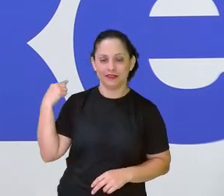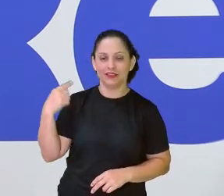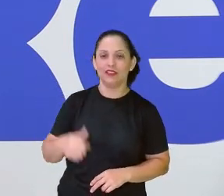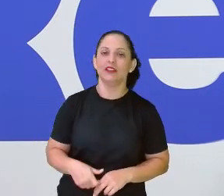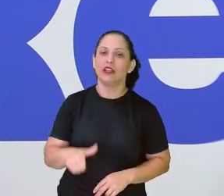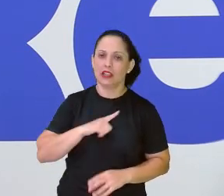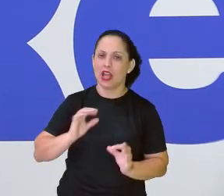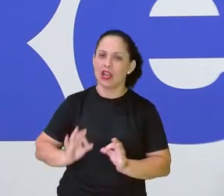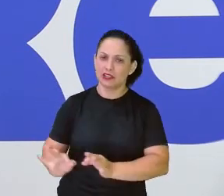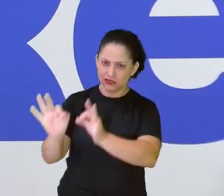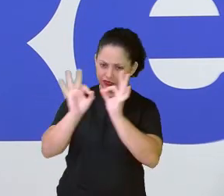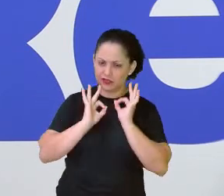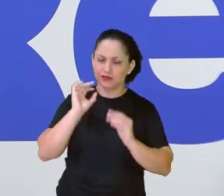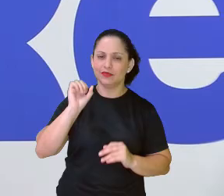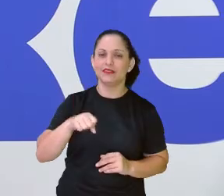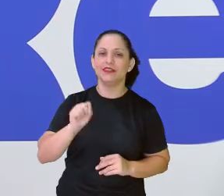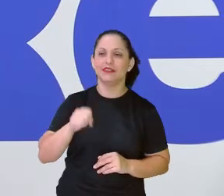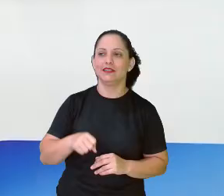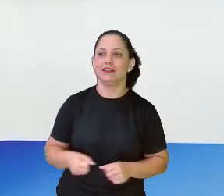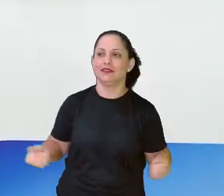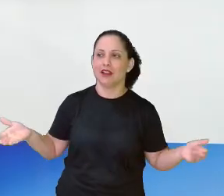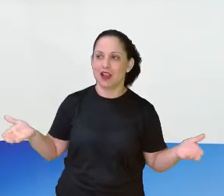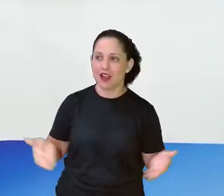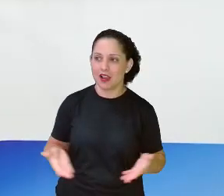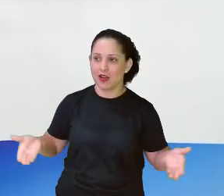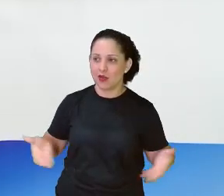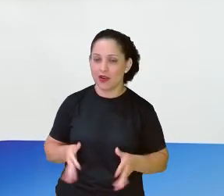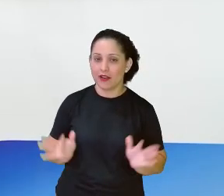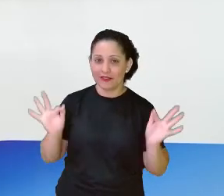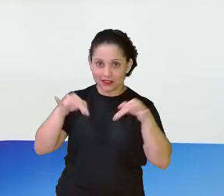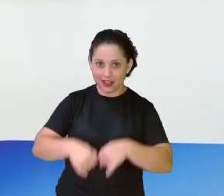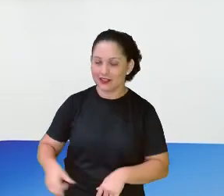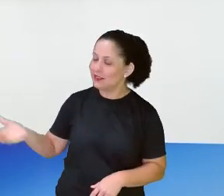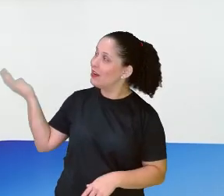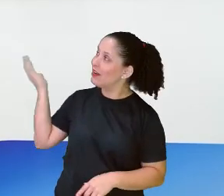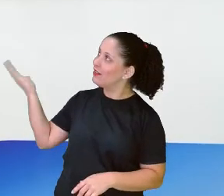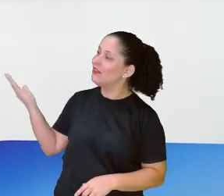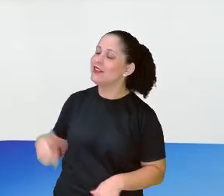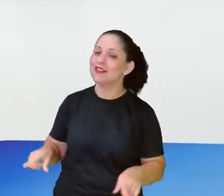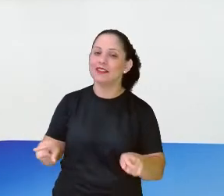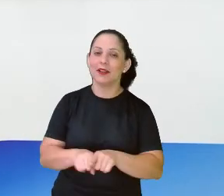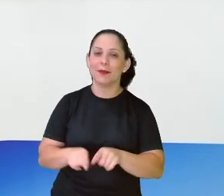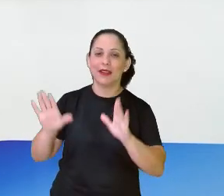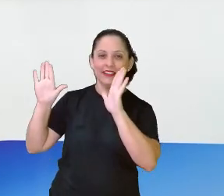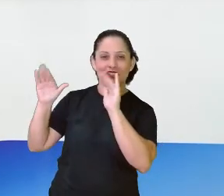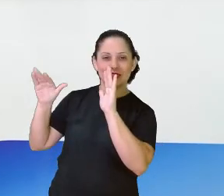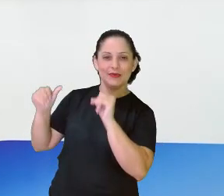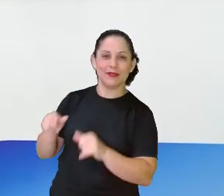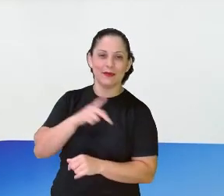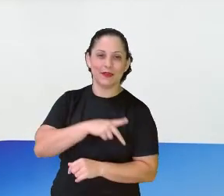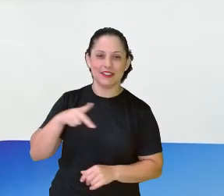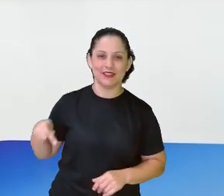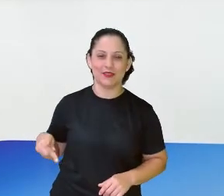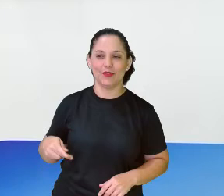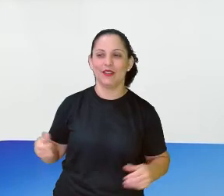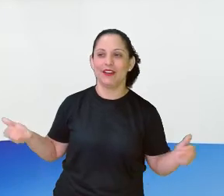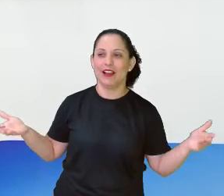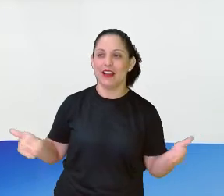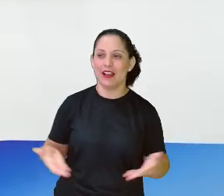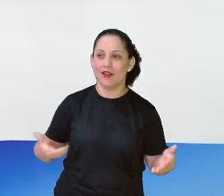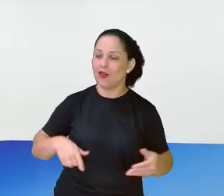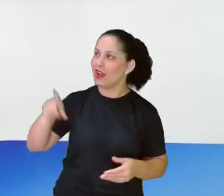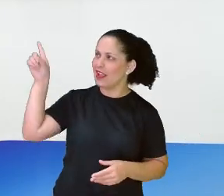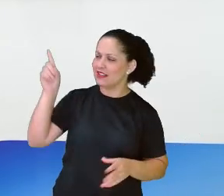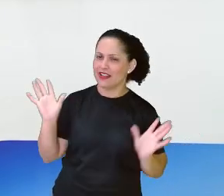estão acompanhando aqui. Eu vou fechar com essa e já aproveito para me despedir da professora Abigail. Só vou fechar essa